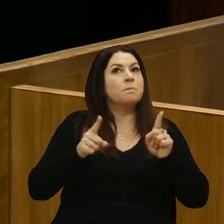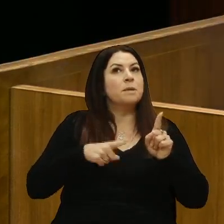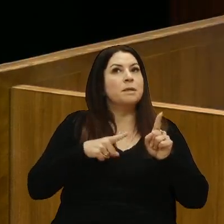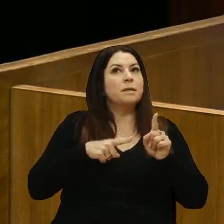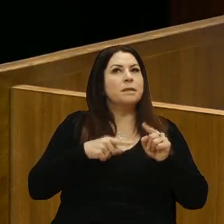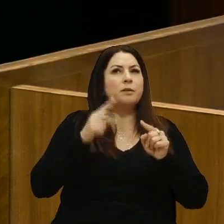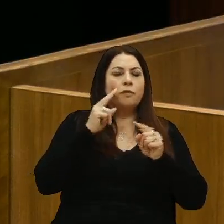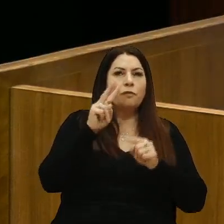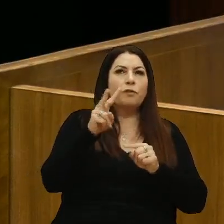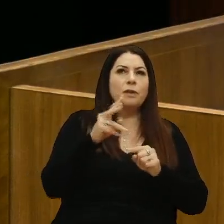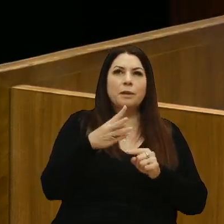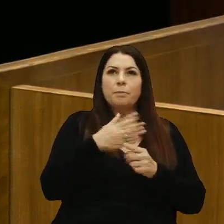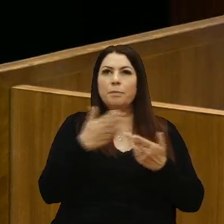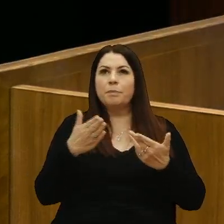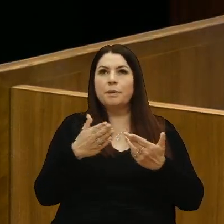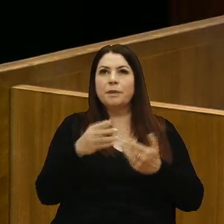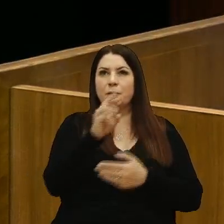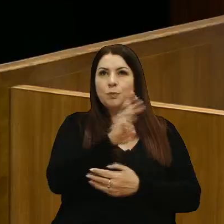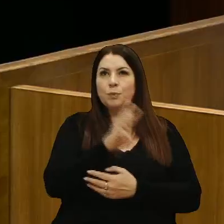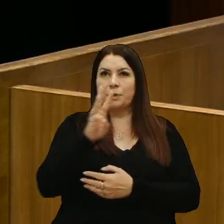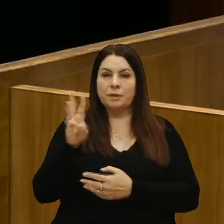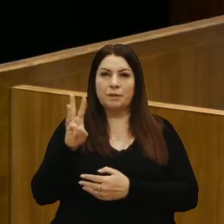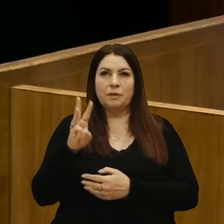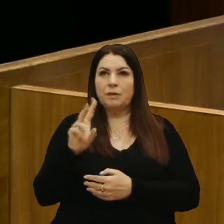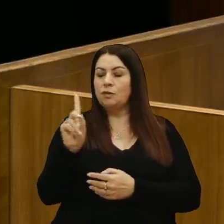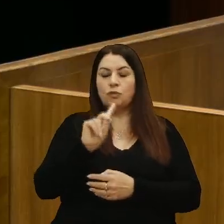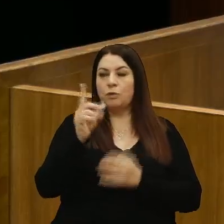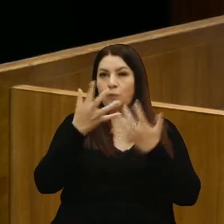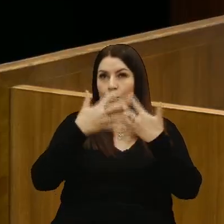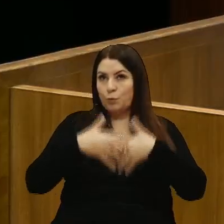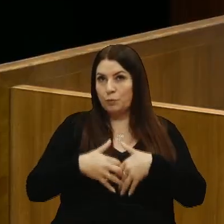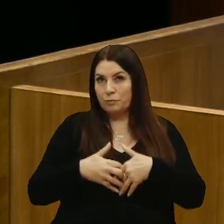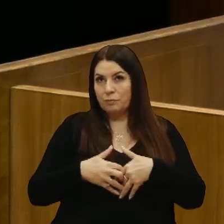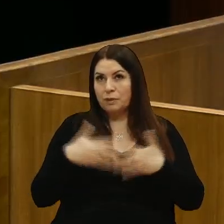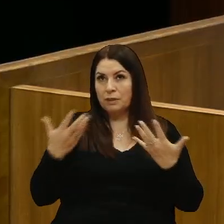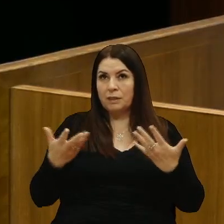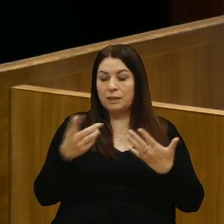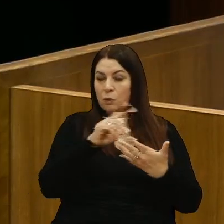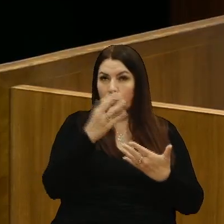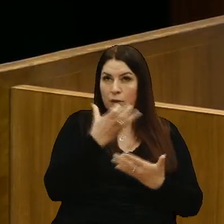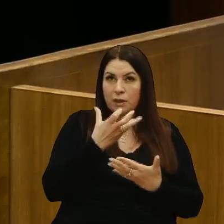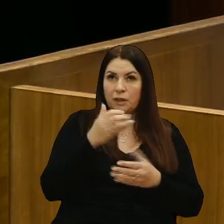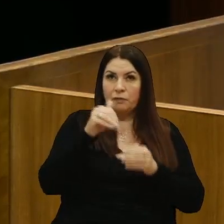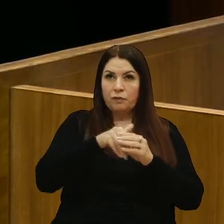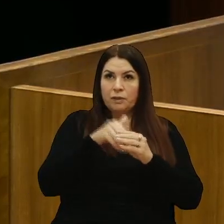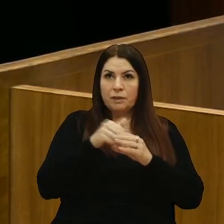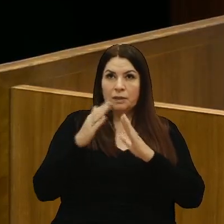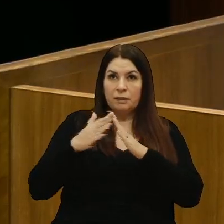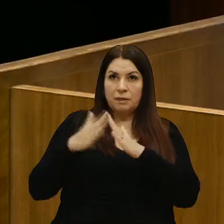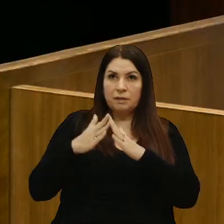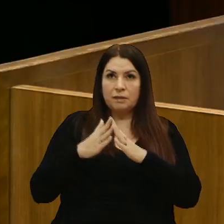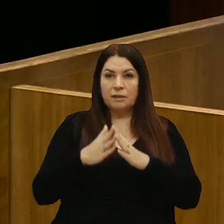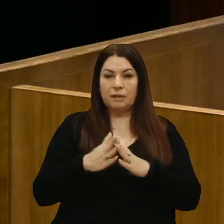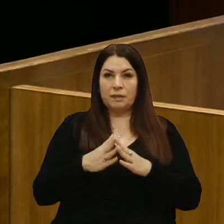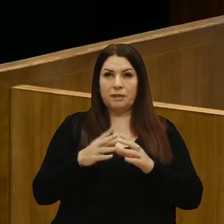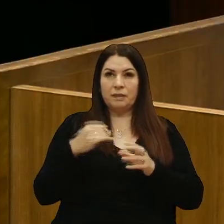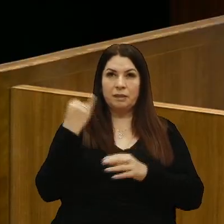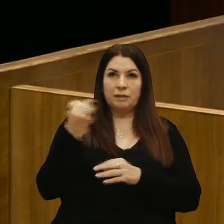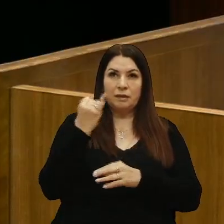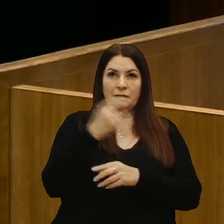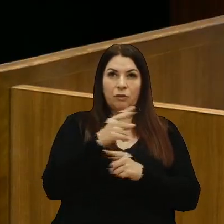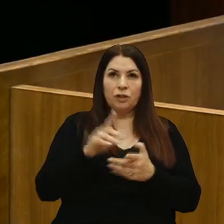se deparar com a questão do site, ela já não funciona. Então, já que não querem votação nessa casa desse